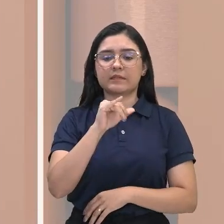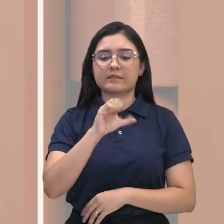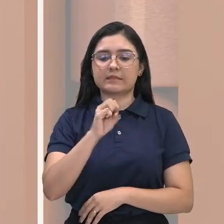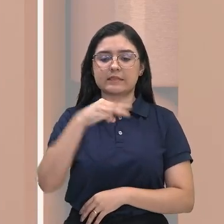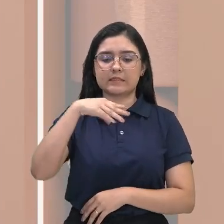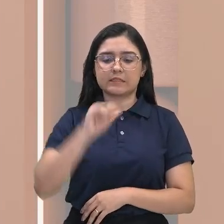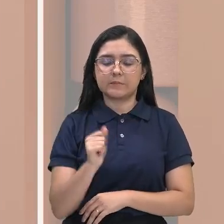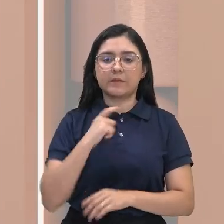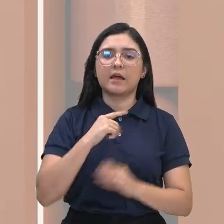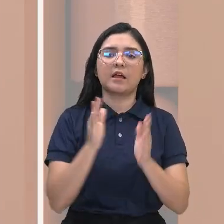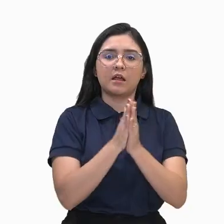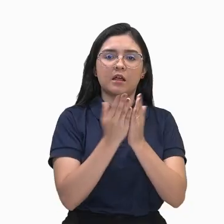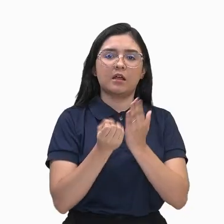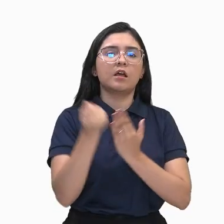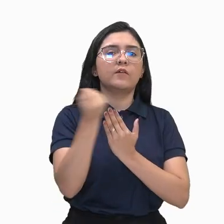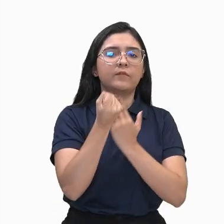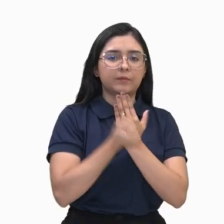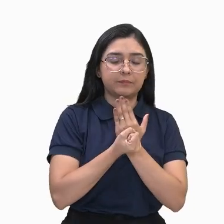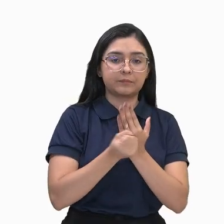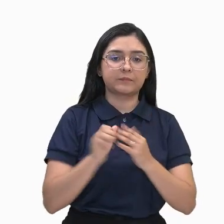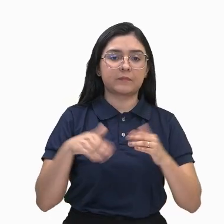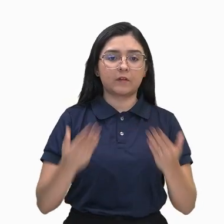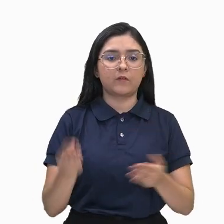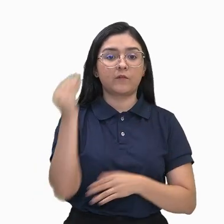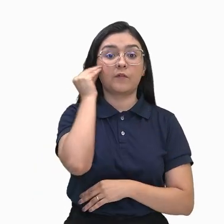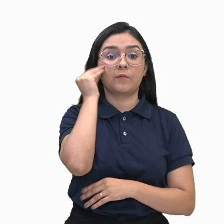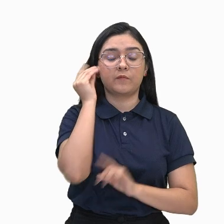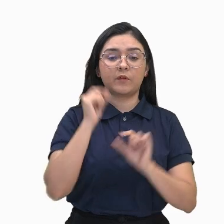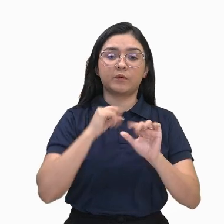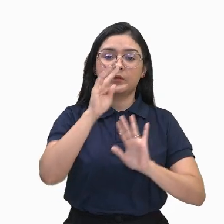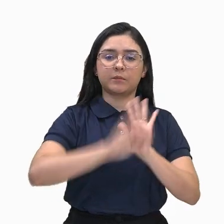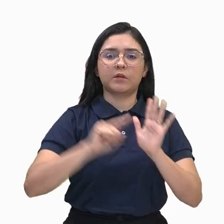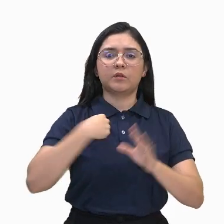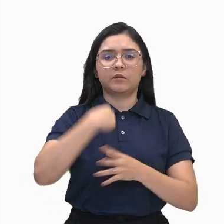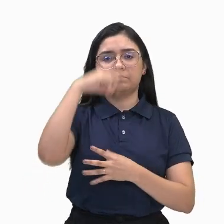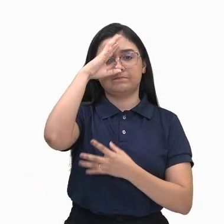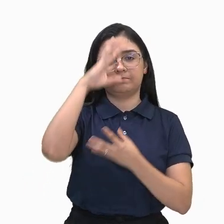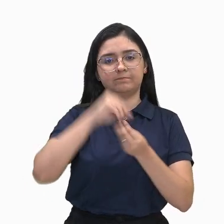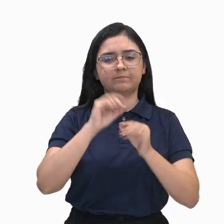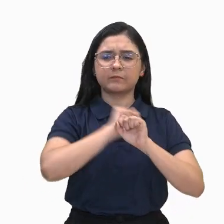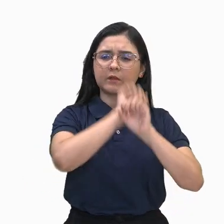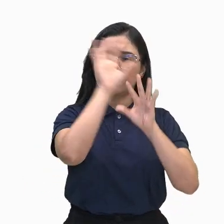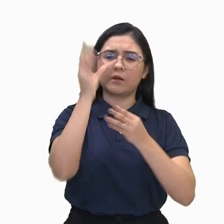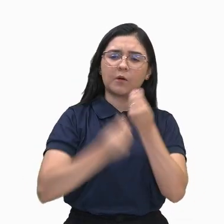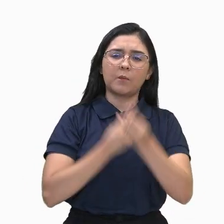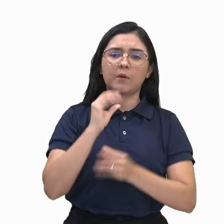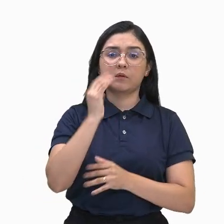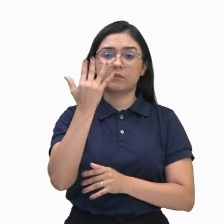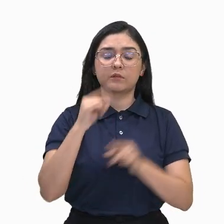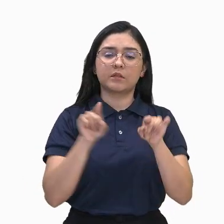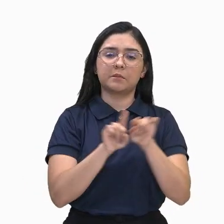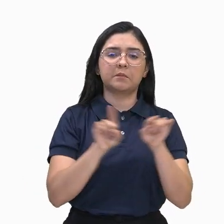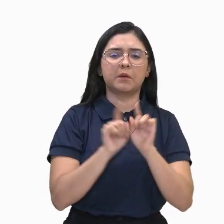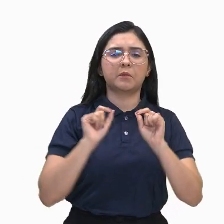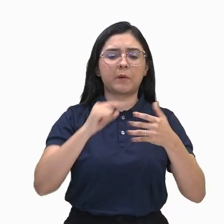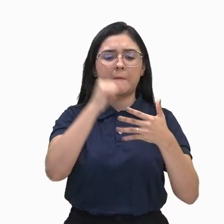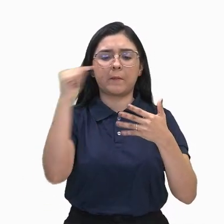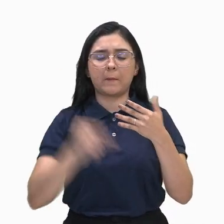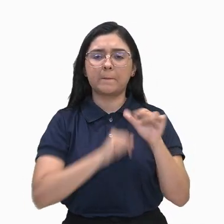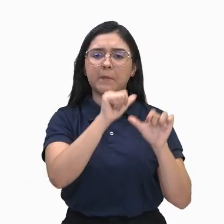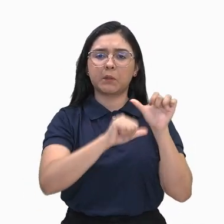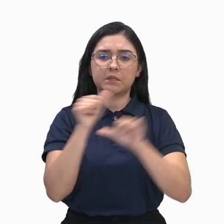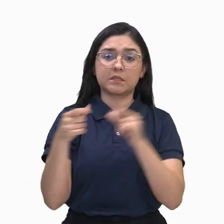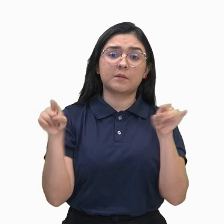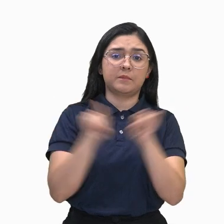Reforma Protestante. Vamos ao texto para a gente entender um pouquinho sobre essa reforma e todas as modificações que, de certa